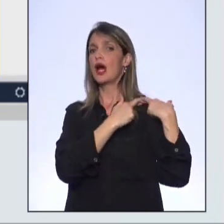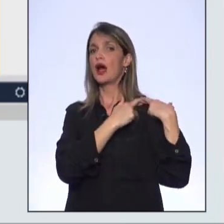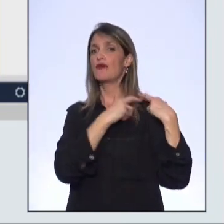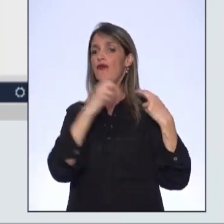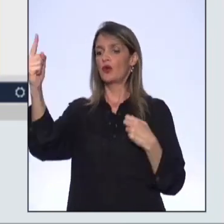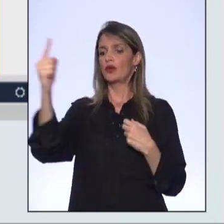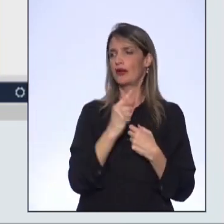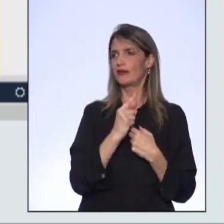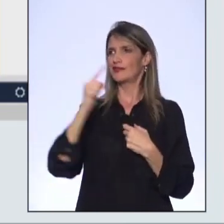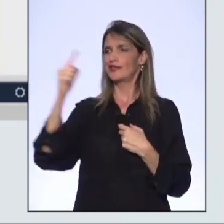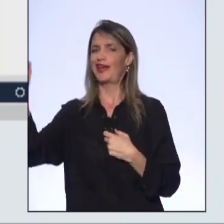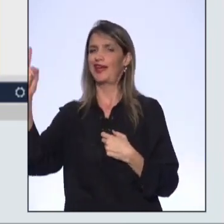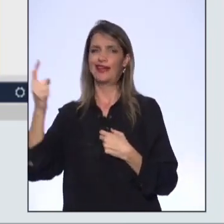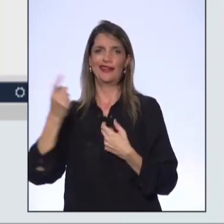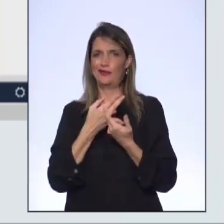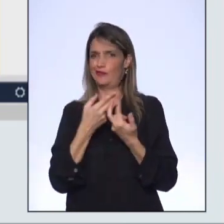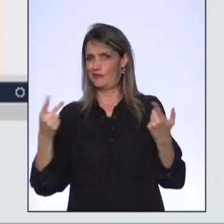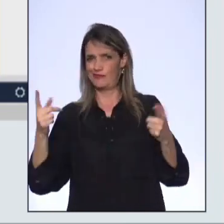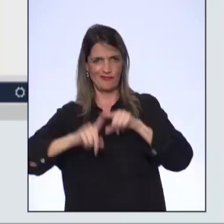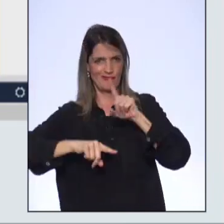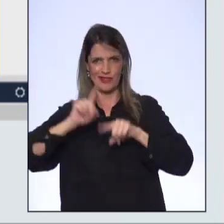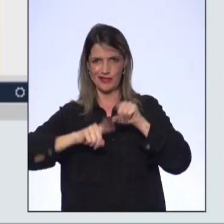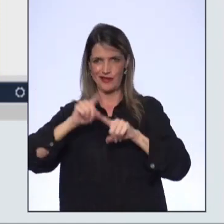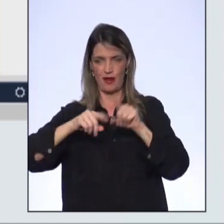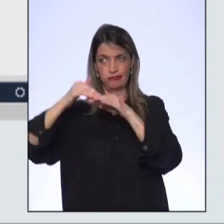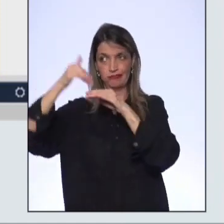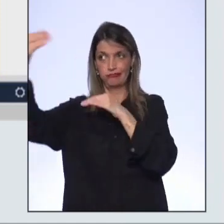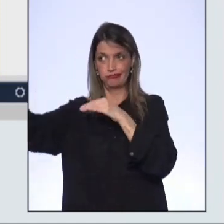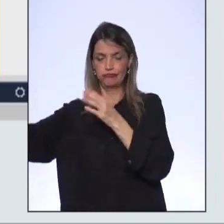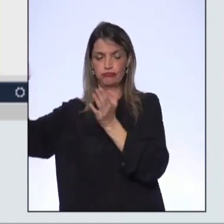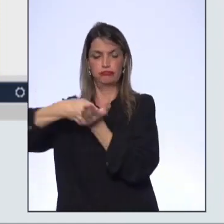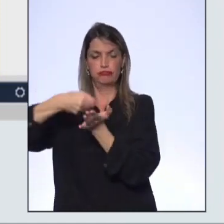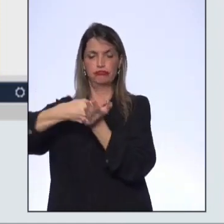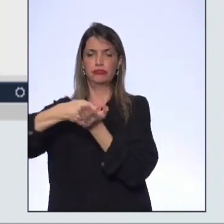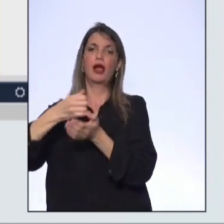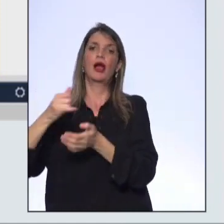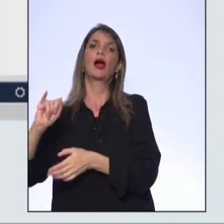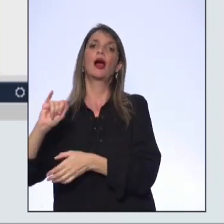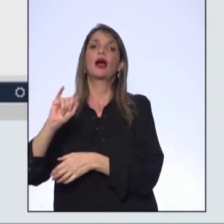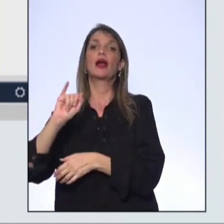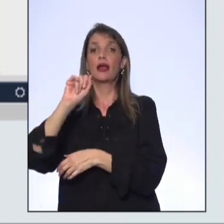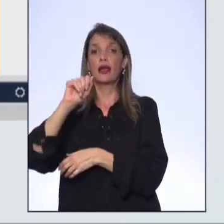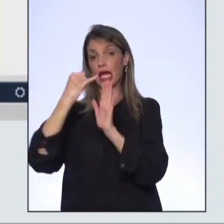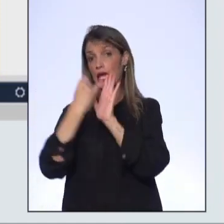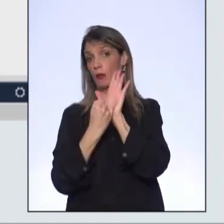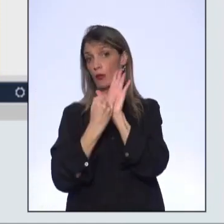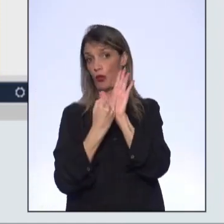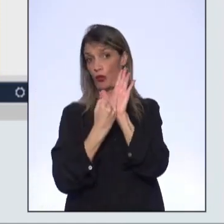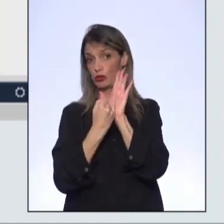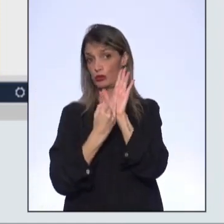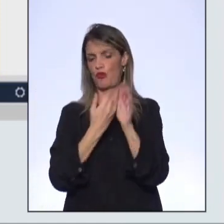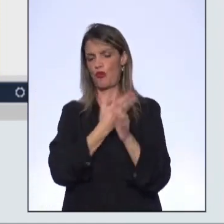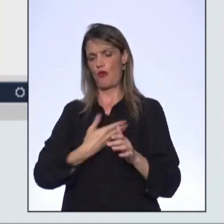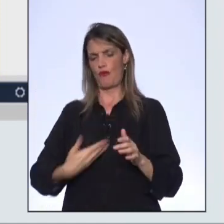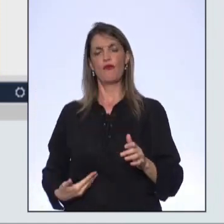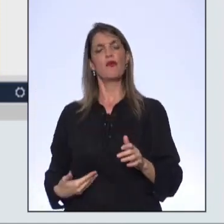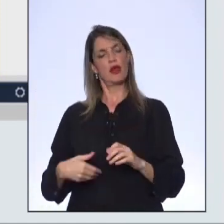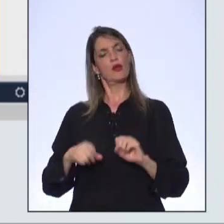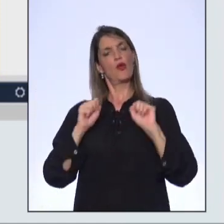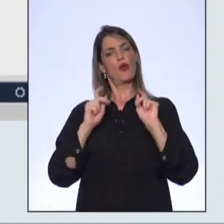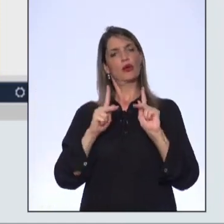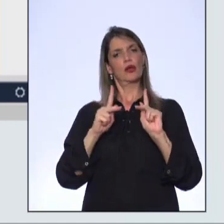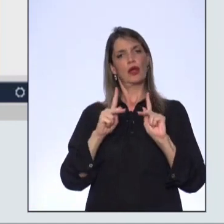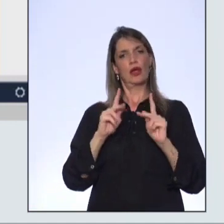saída de mercadorias do exterior, momento em que é feita a cobrança de impostos. O governo brasileiro assumiu a responsabilidade